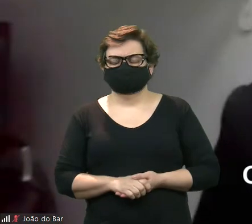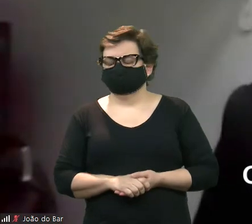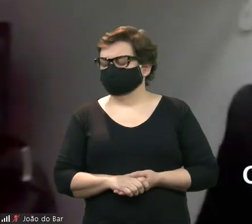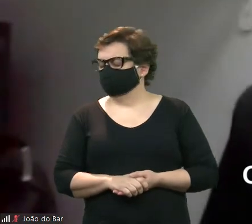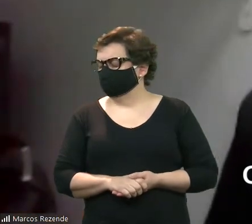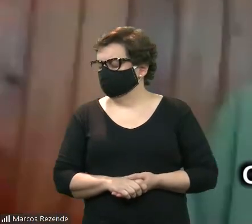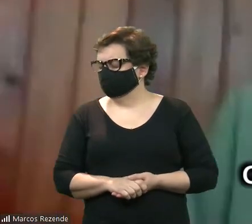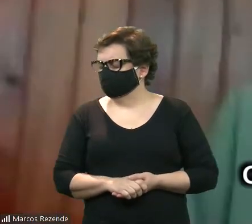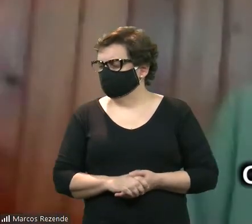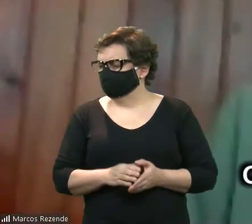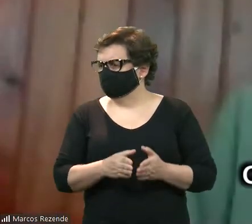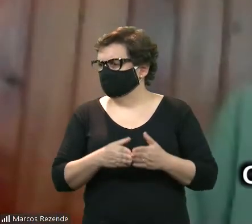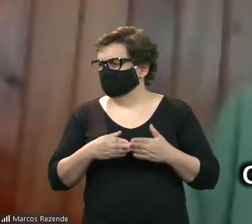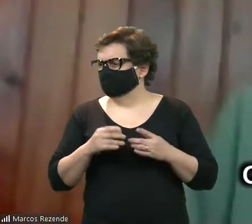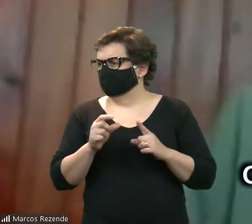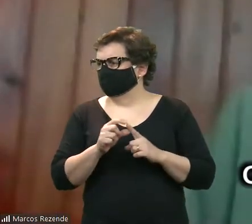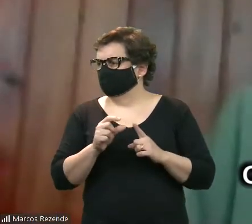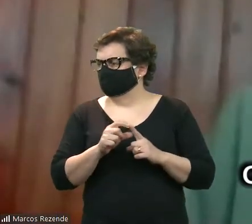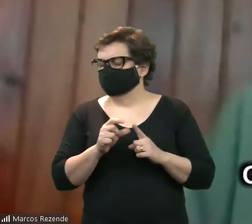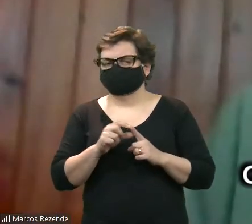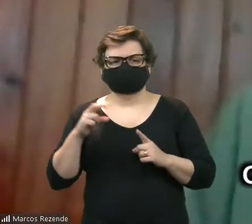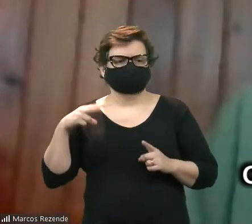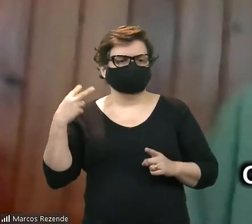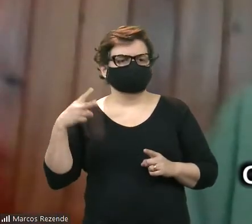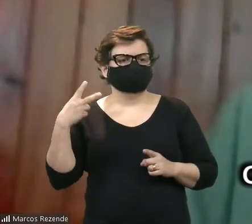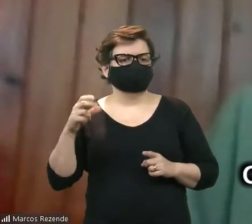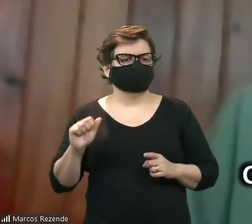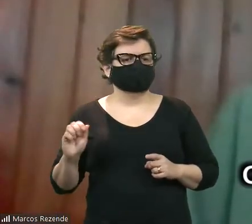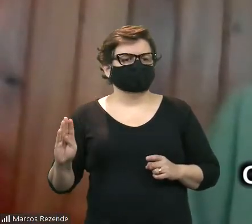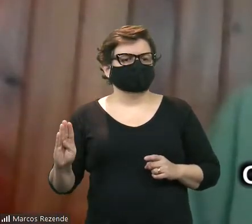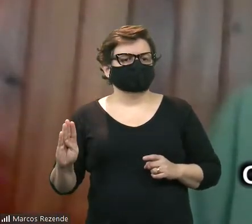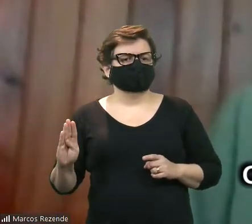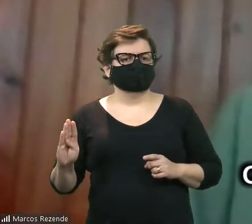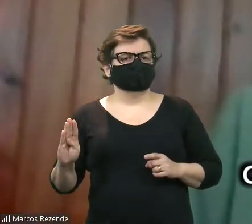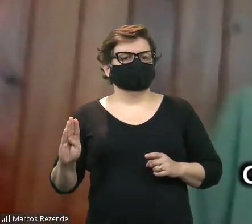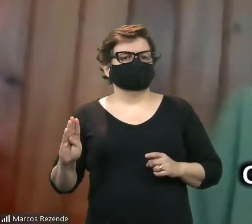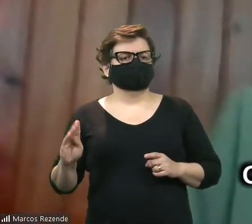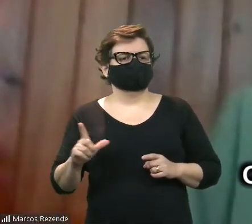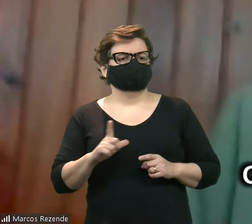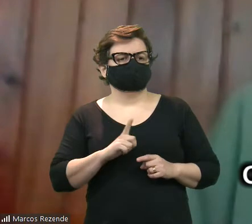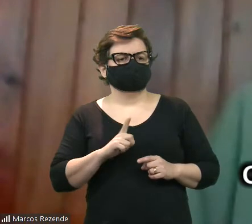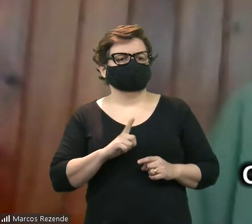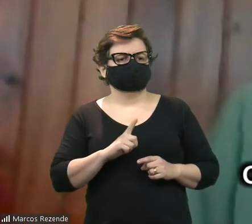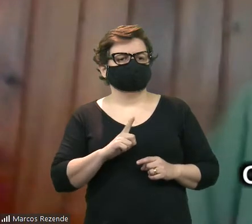Pede a palavra o vereador Albuquerque e a dispõe